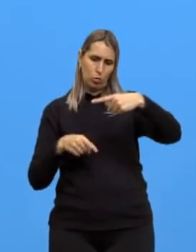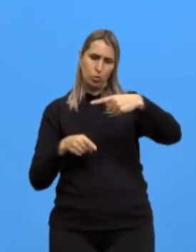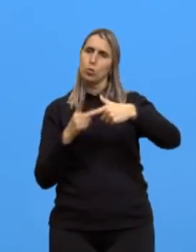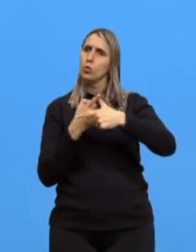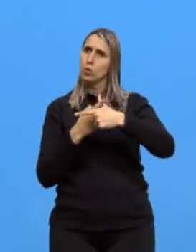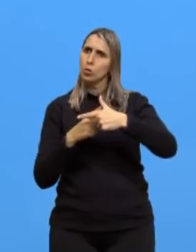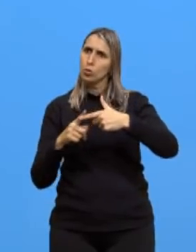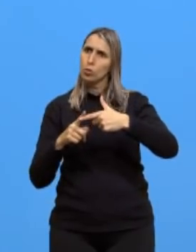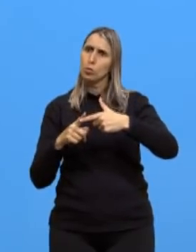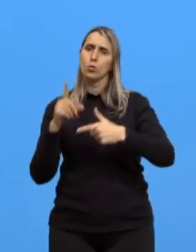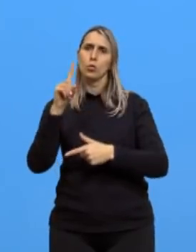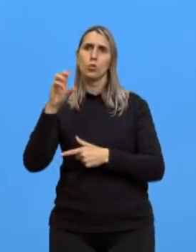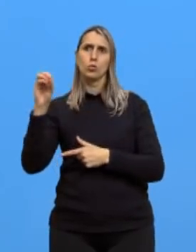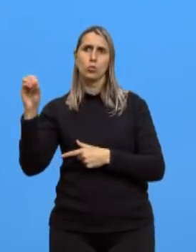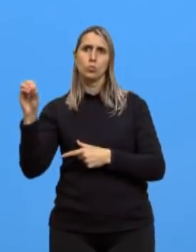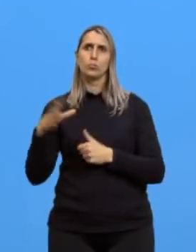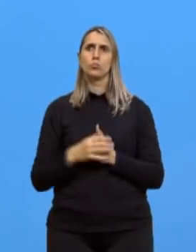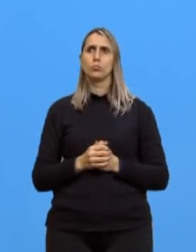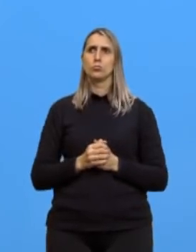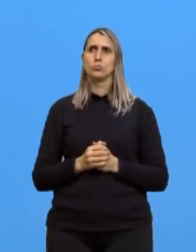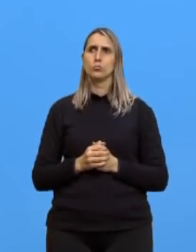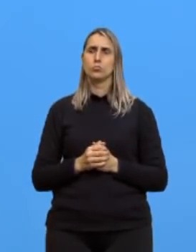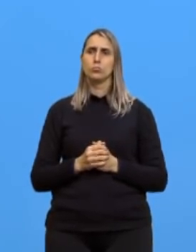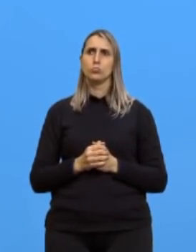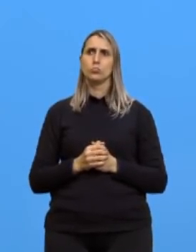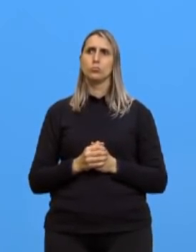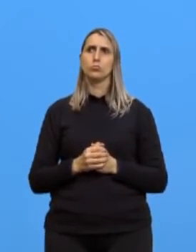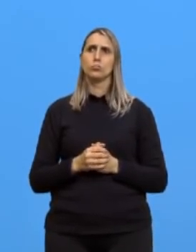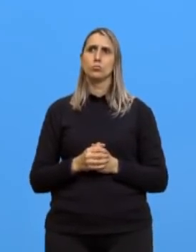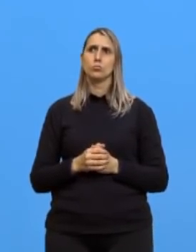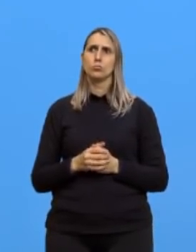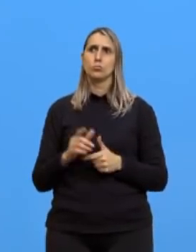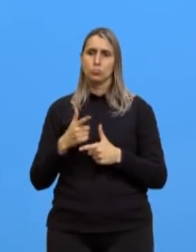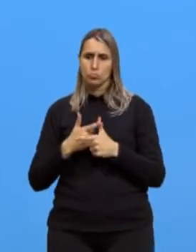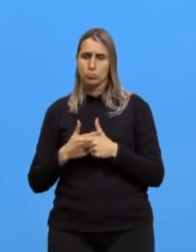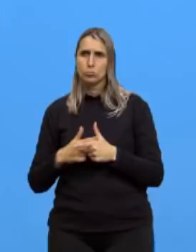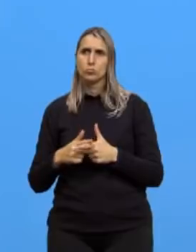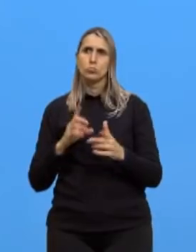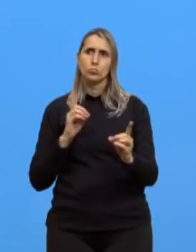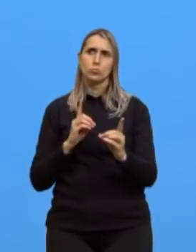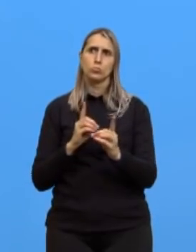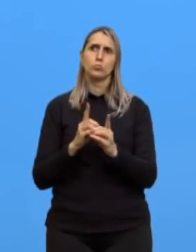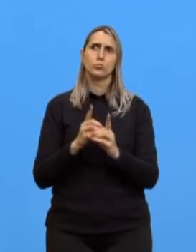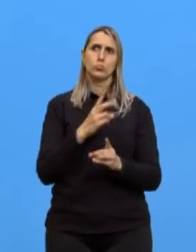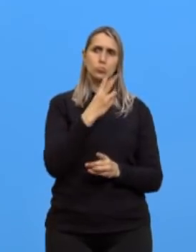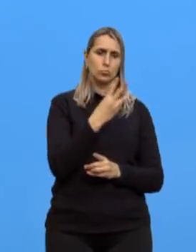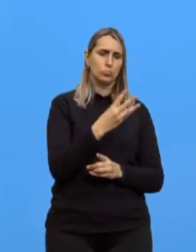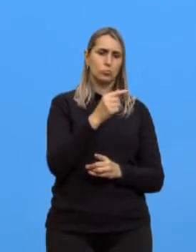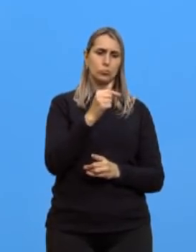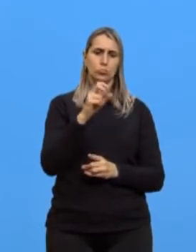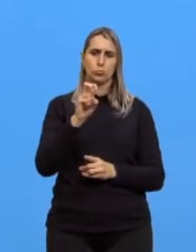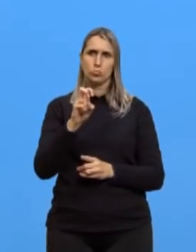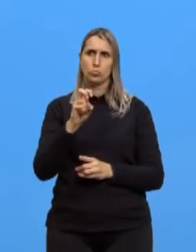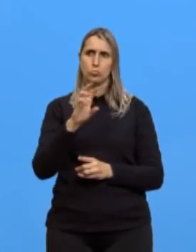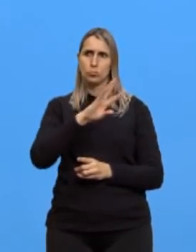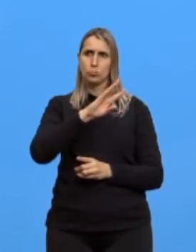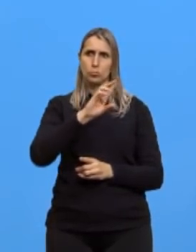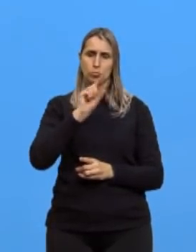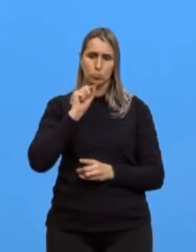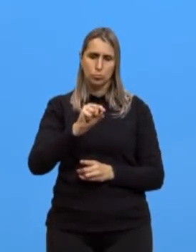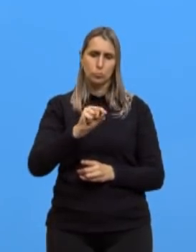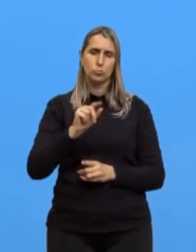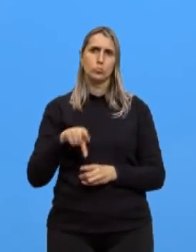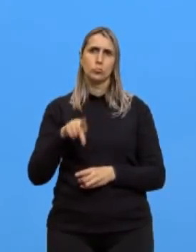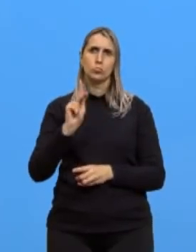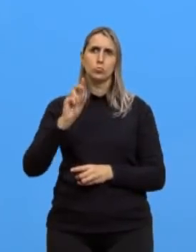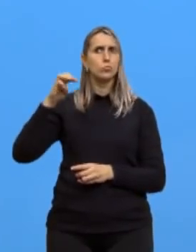400 eu passei sempre fiquei para o senhor numerador e encontrei até 375 mil